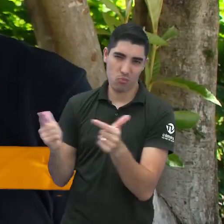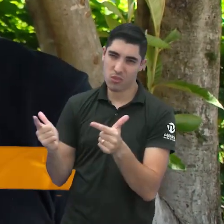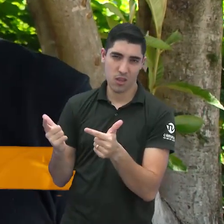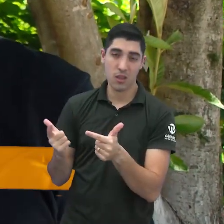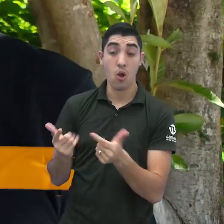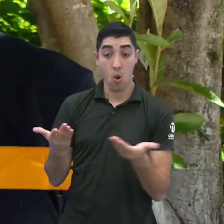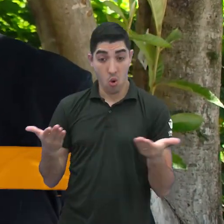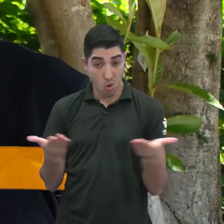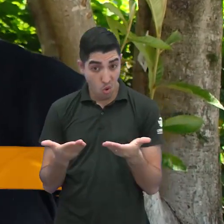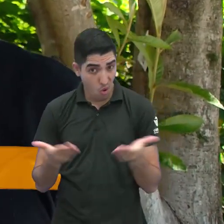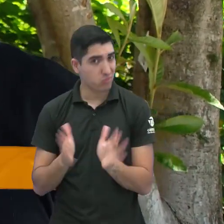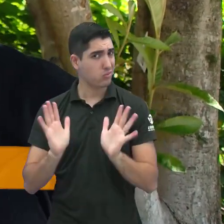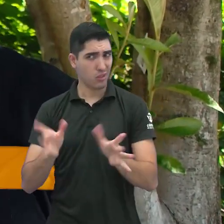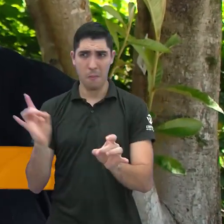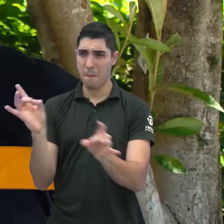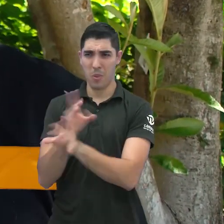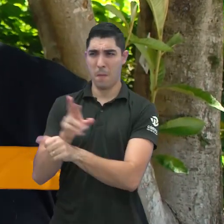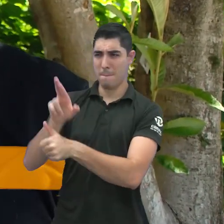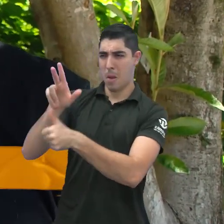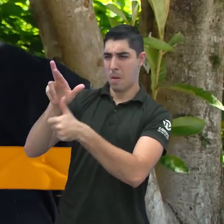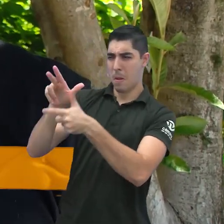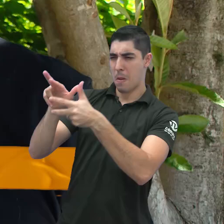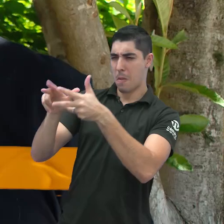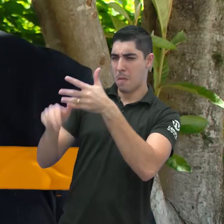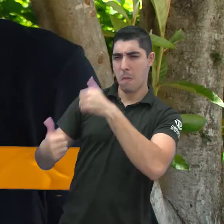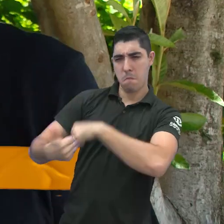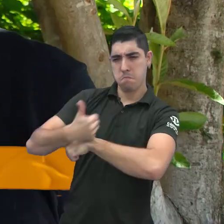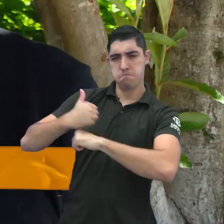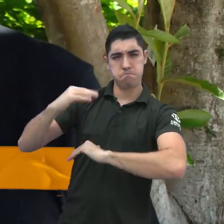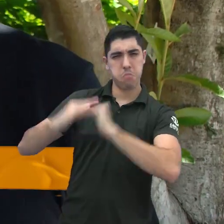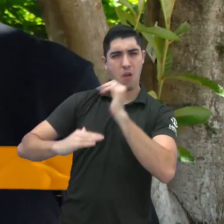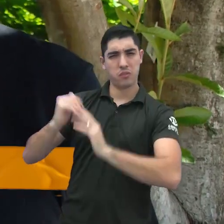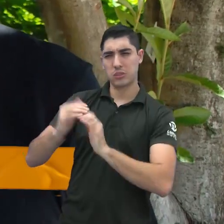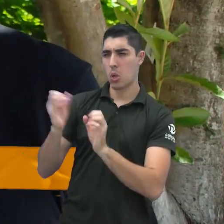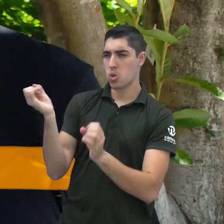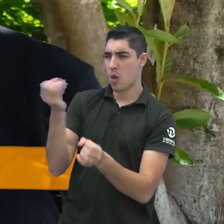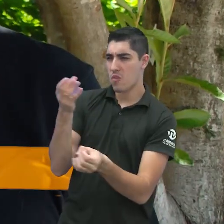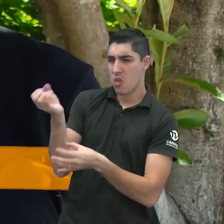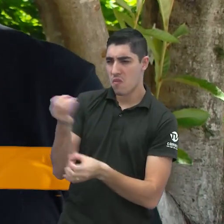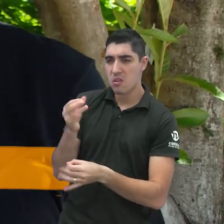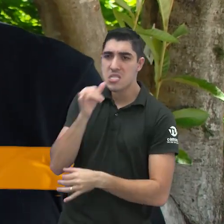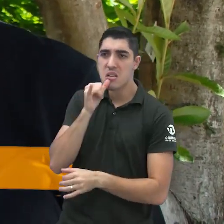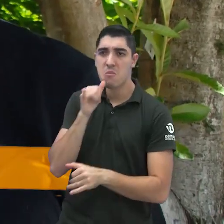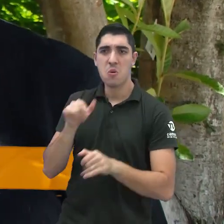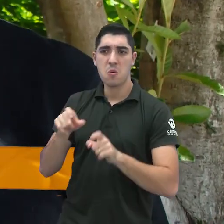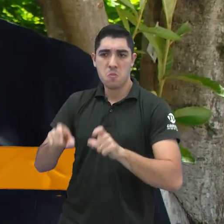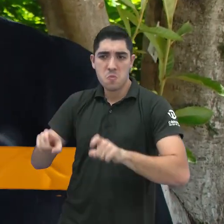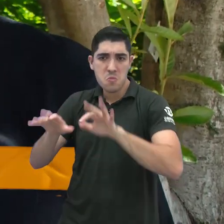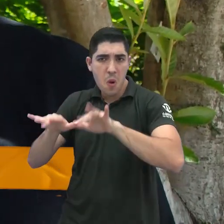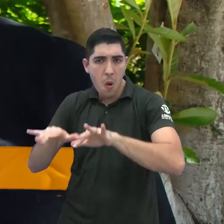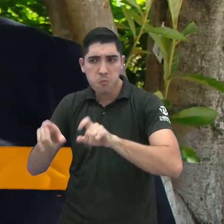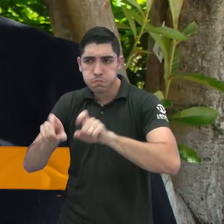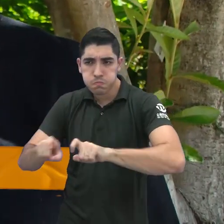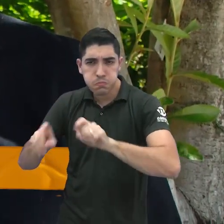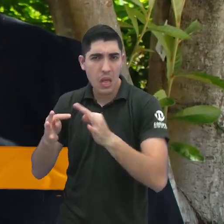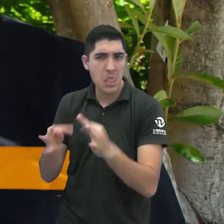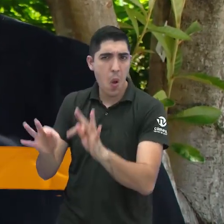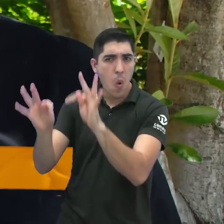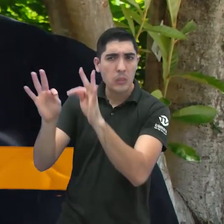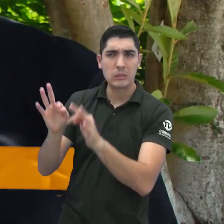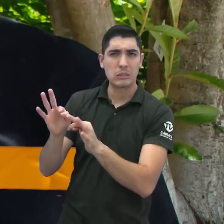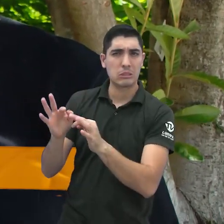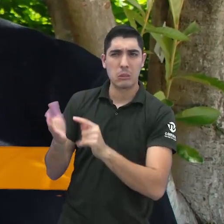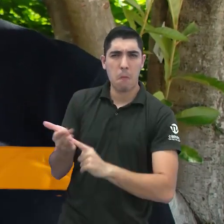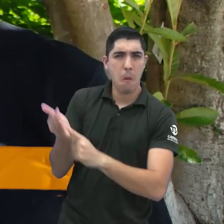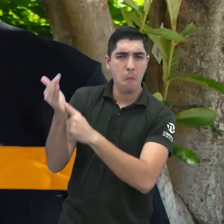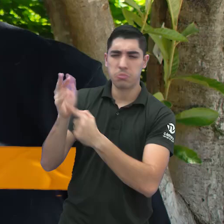tem tantas opções, profissões novas que eles podem desenvolver, coisas de TI, né? Então,